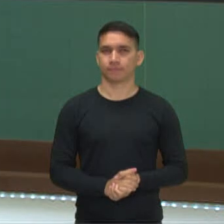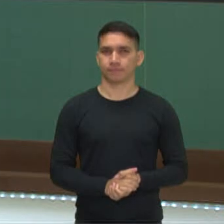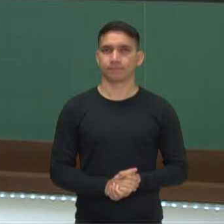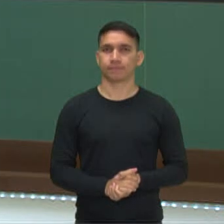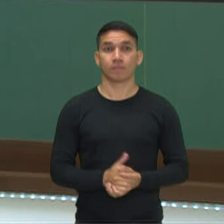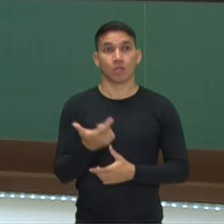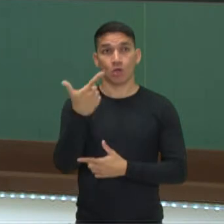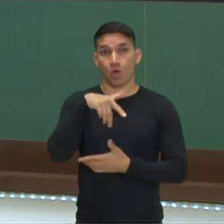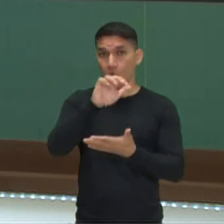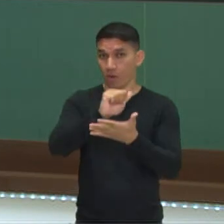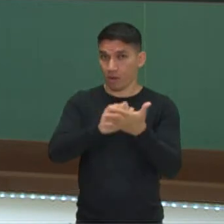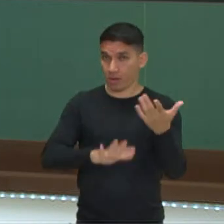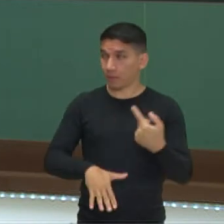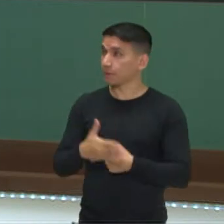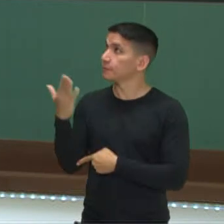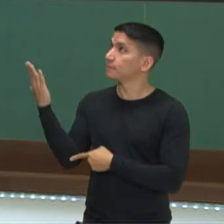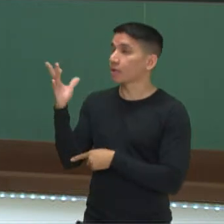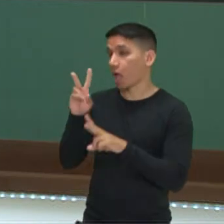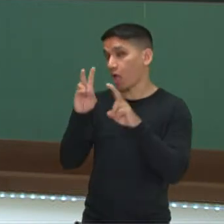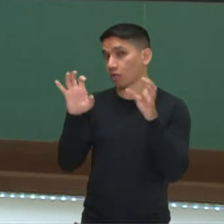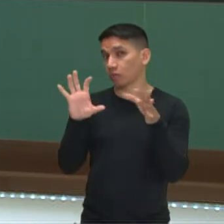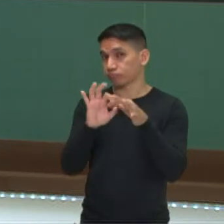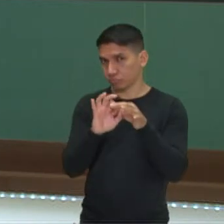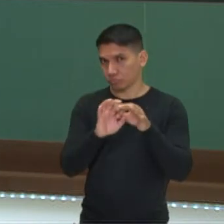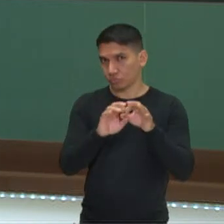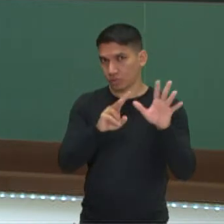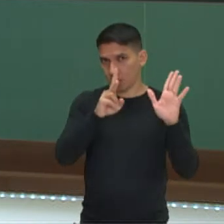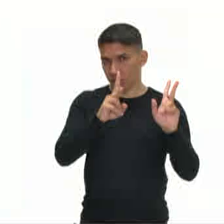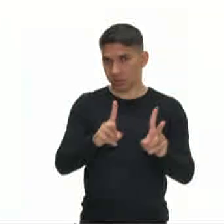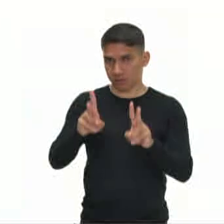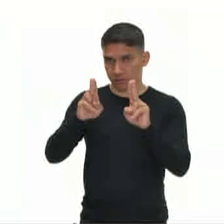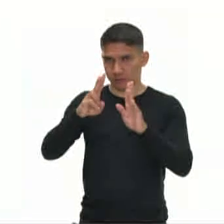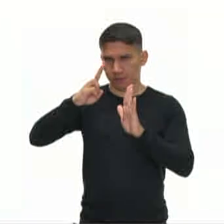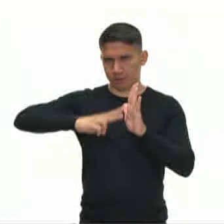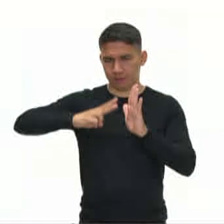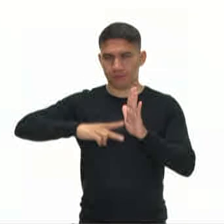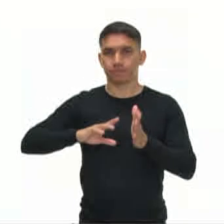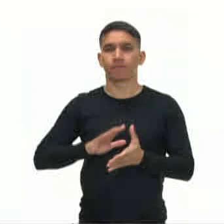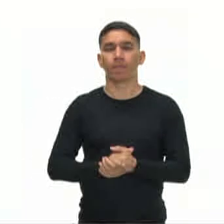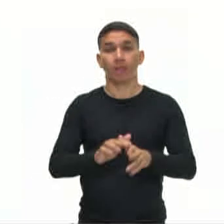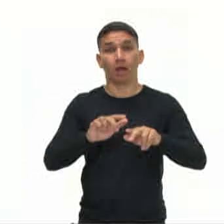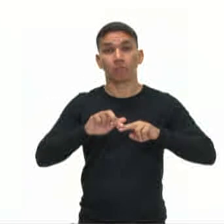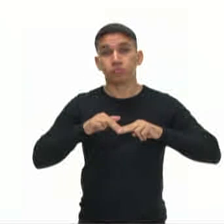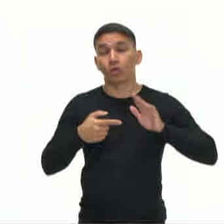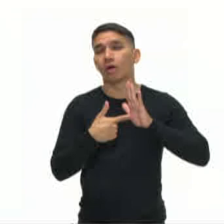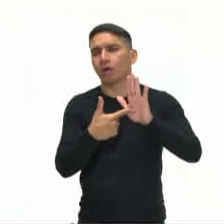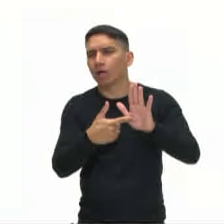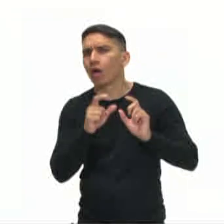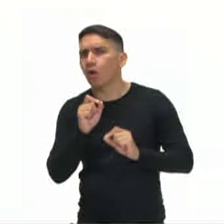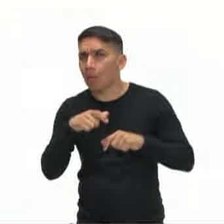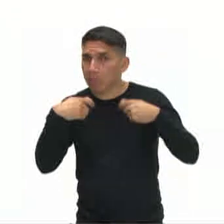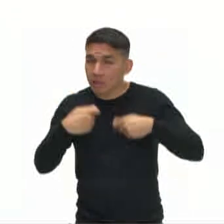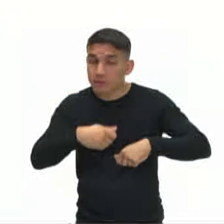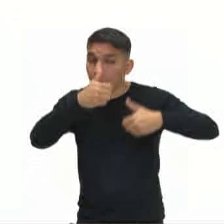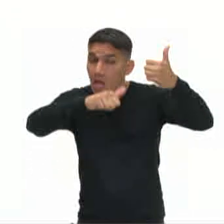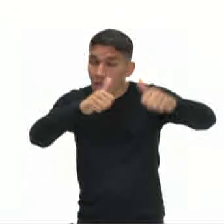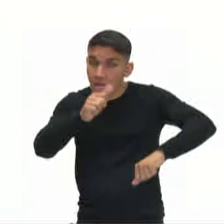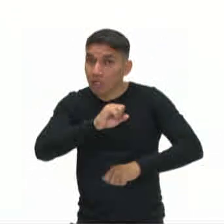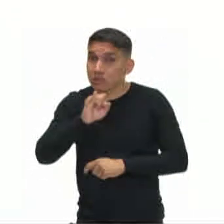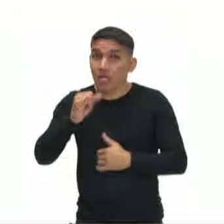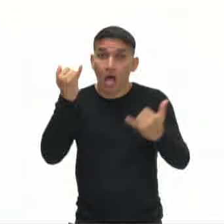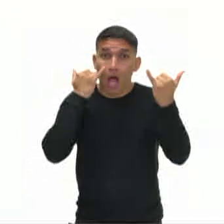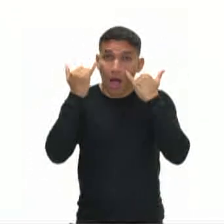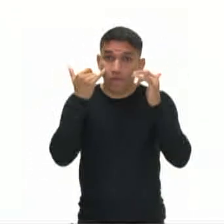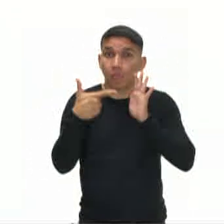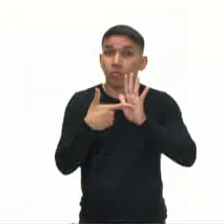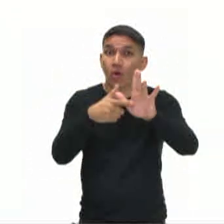Vamos para a próxima atividade referente ao trecho. Diante disso, é preciso verificar se a informação vinculada é de uma